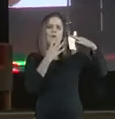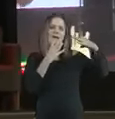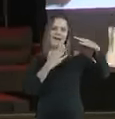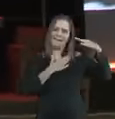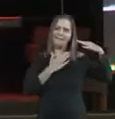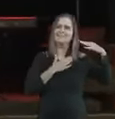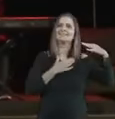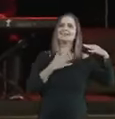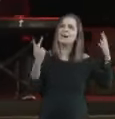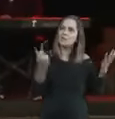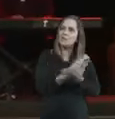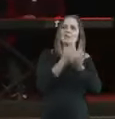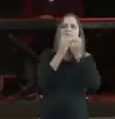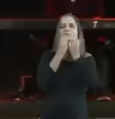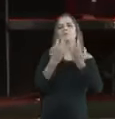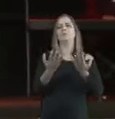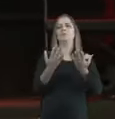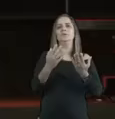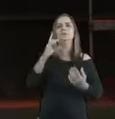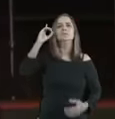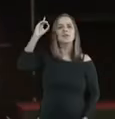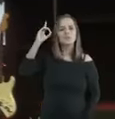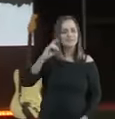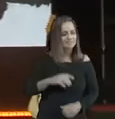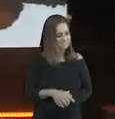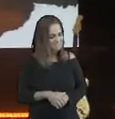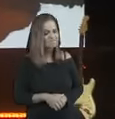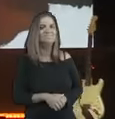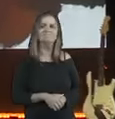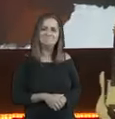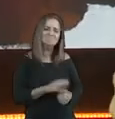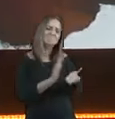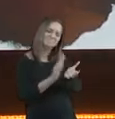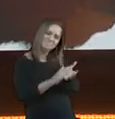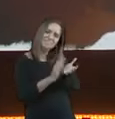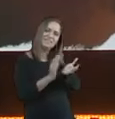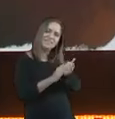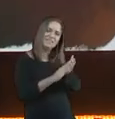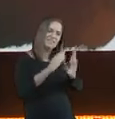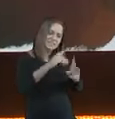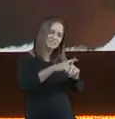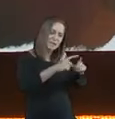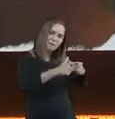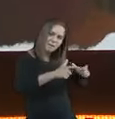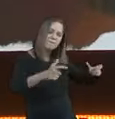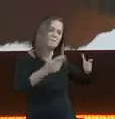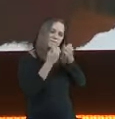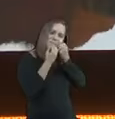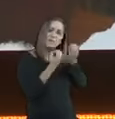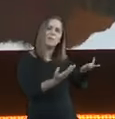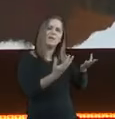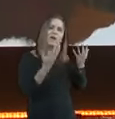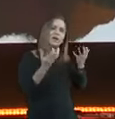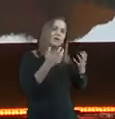que um dia Deus falou: está boa aqui, né? A igreja está grande, né? Tem bastante gente aqui. Pois é, eu quero que você corra algum risco, um